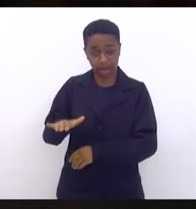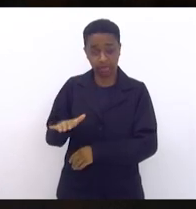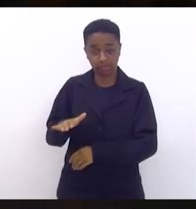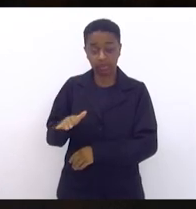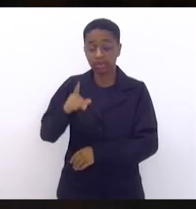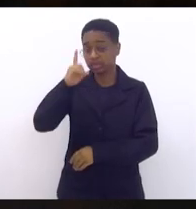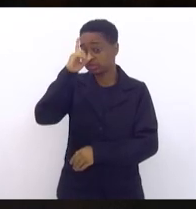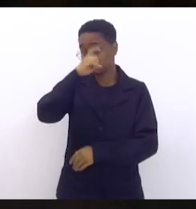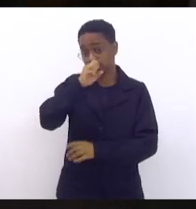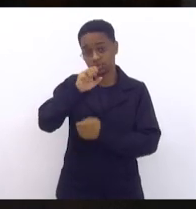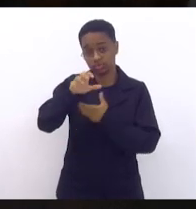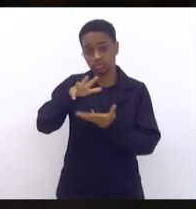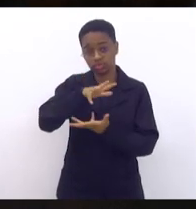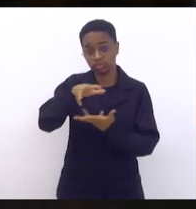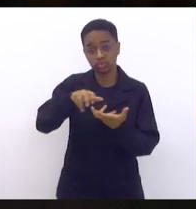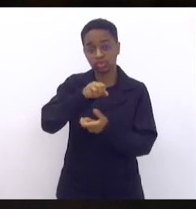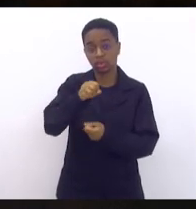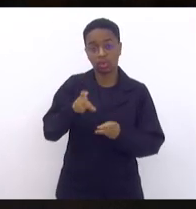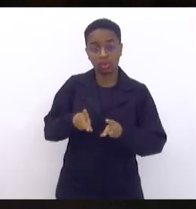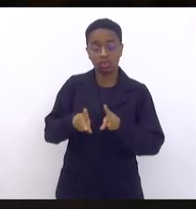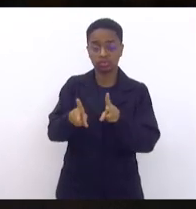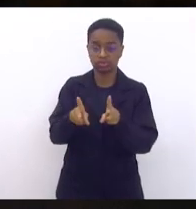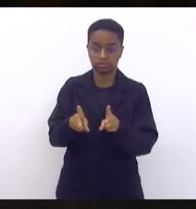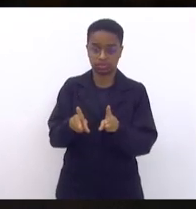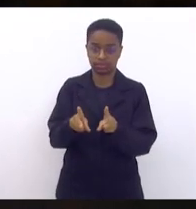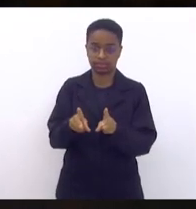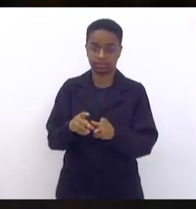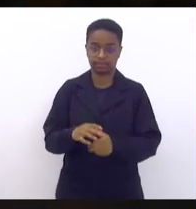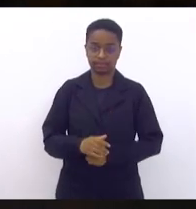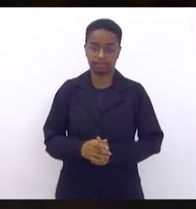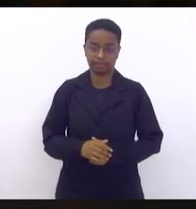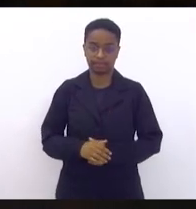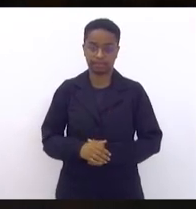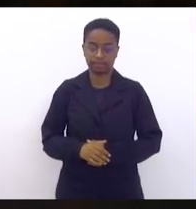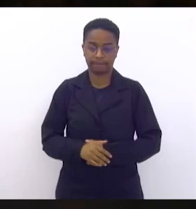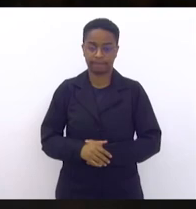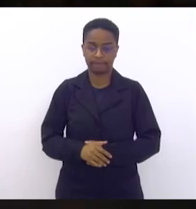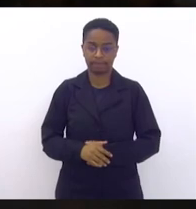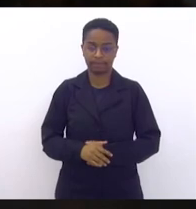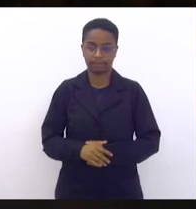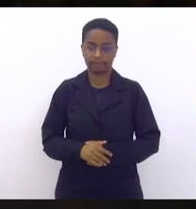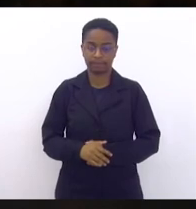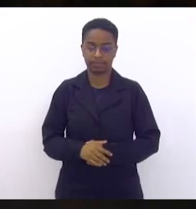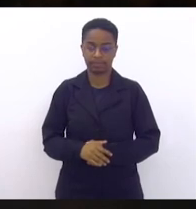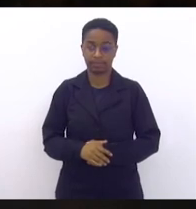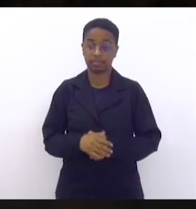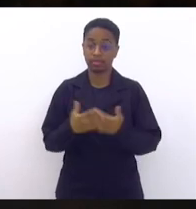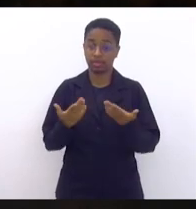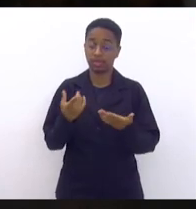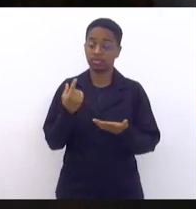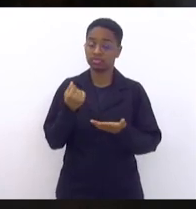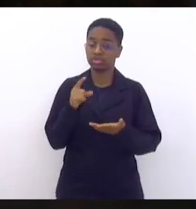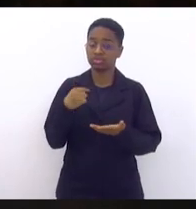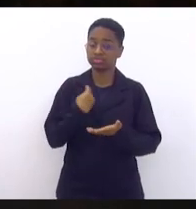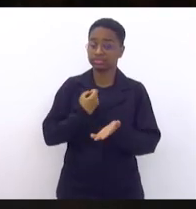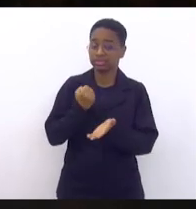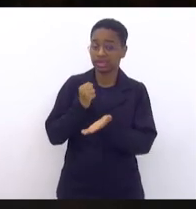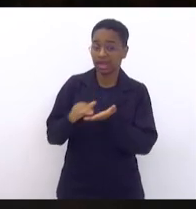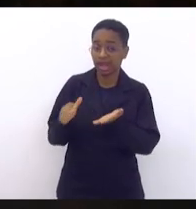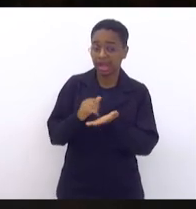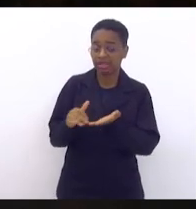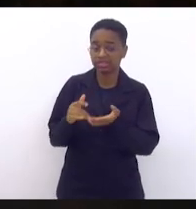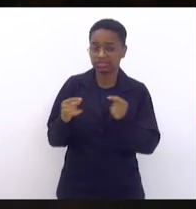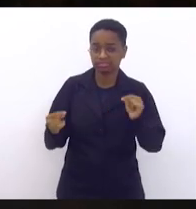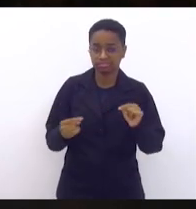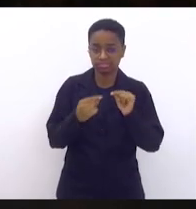sustentabilidade da cadeia de reciclagem como um todo e o custo da reciclagem não tem nenhuma relação